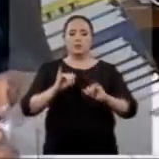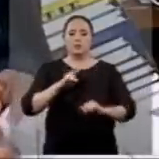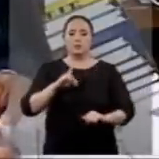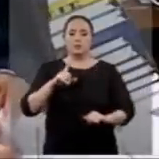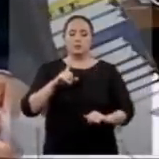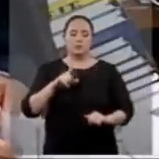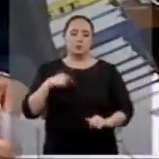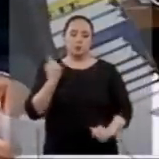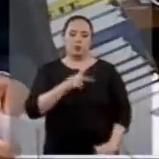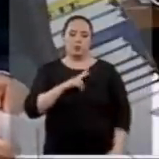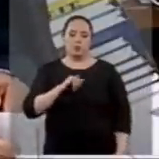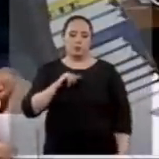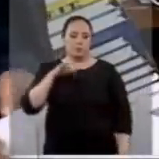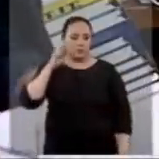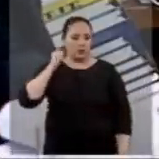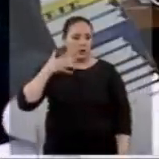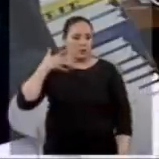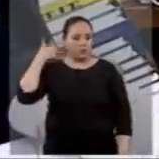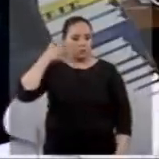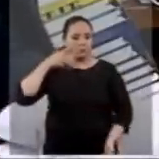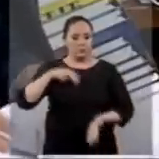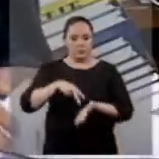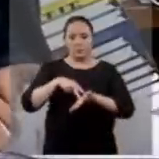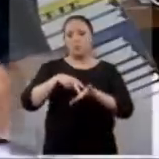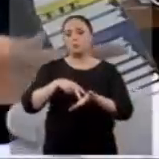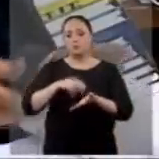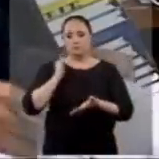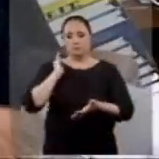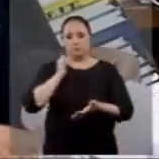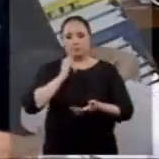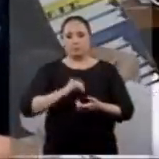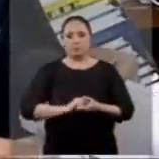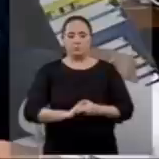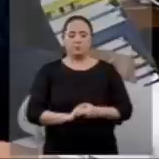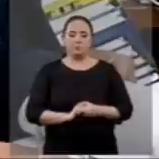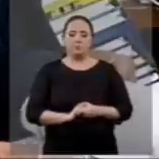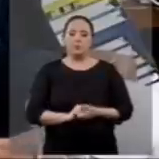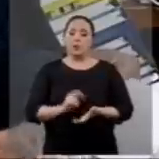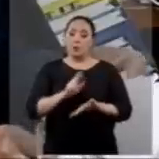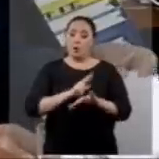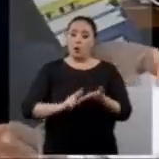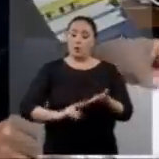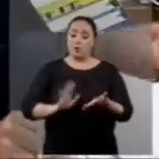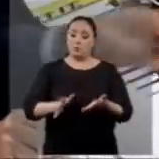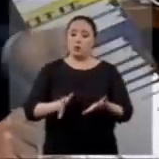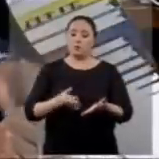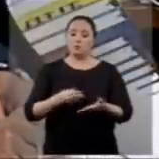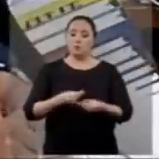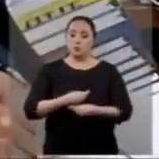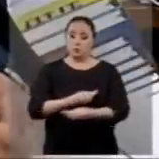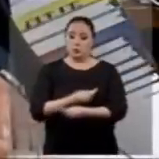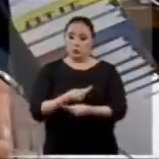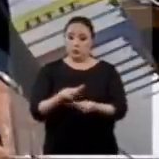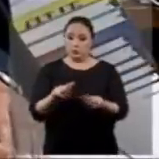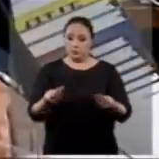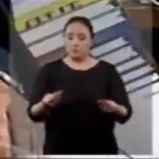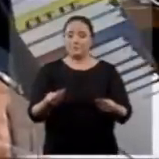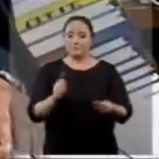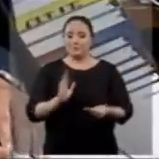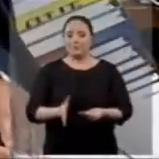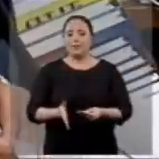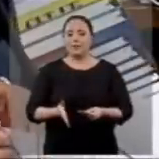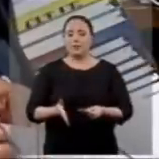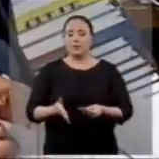os advogados da tribuna. E o relatório foi distribuído aos integrantes